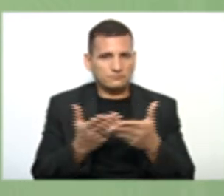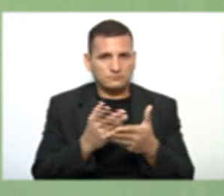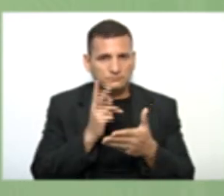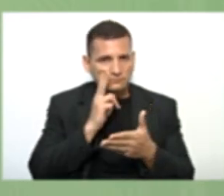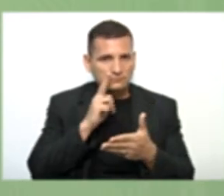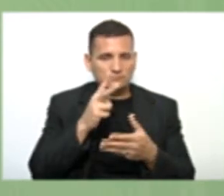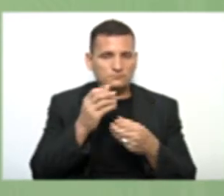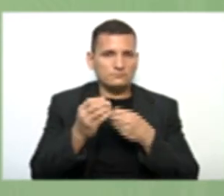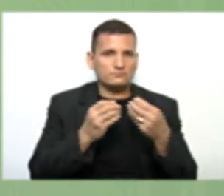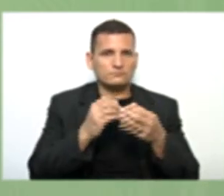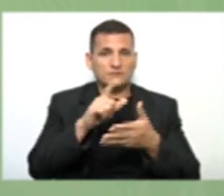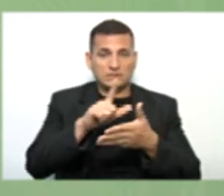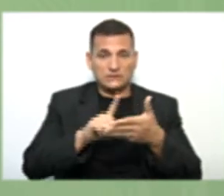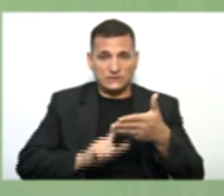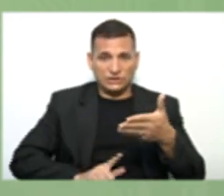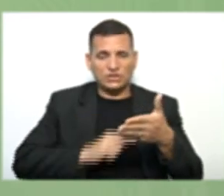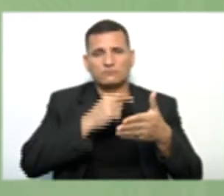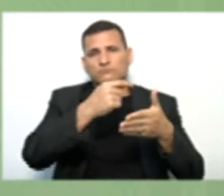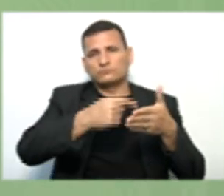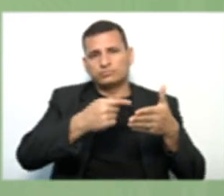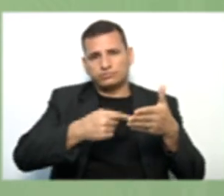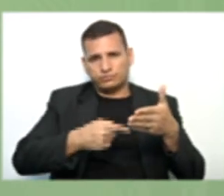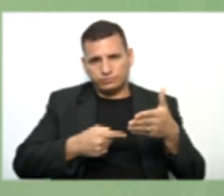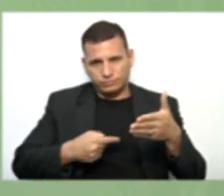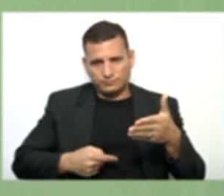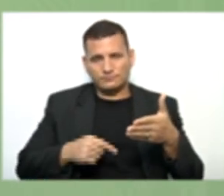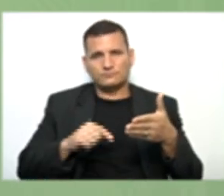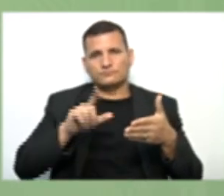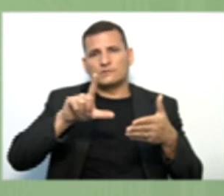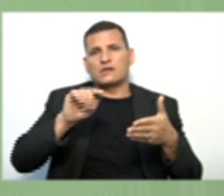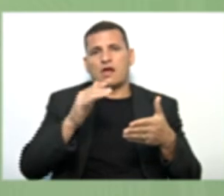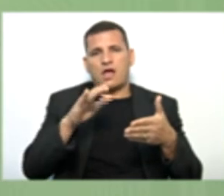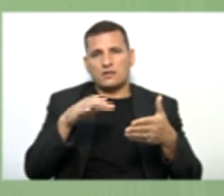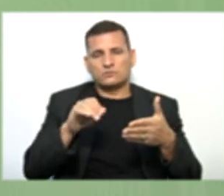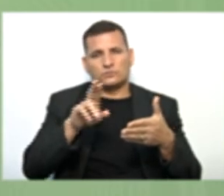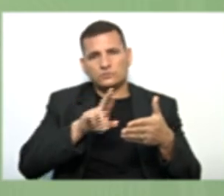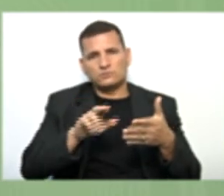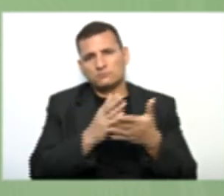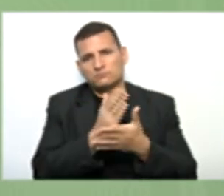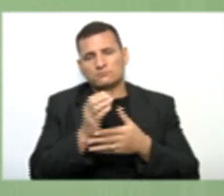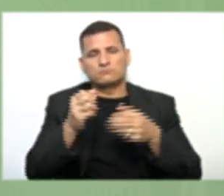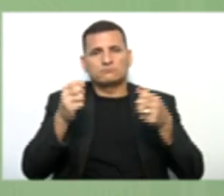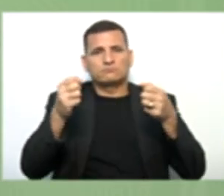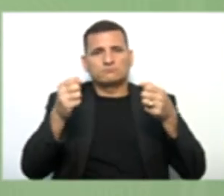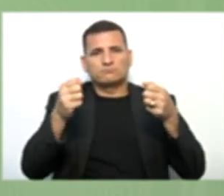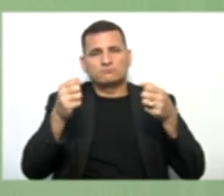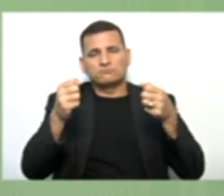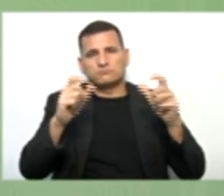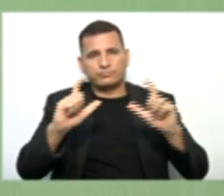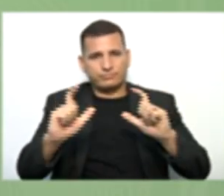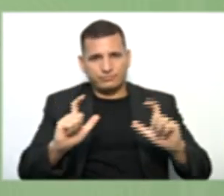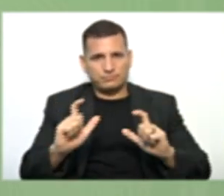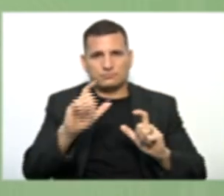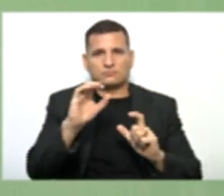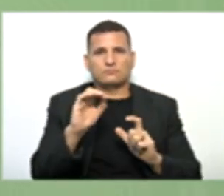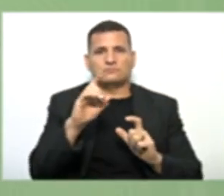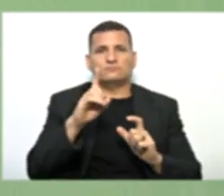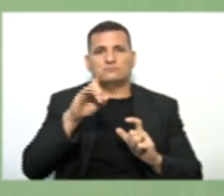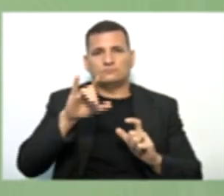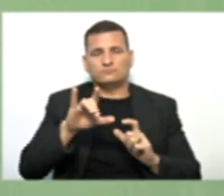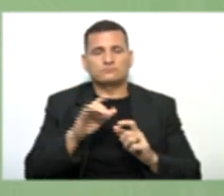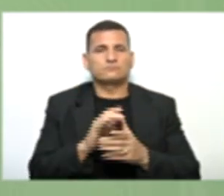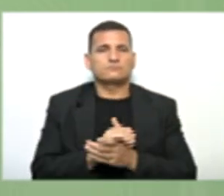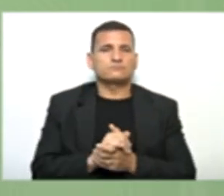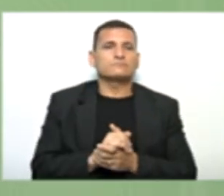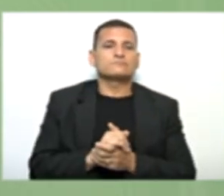lista inteira, como laço, usando apenas algumas linhas de código. Veja bem, independentemente